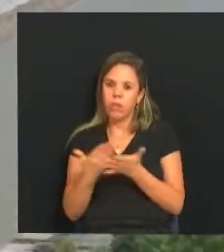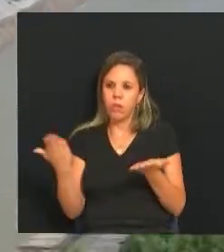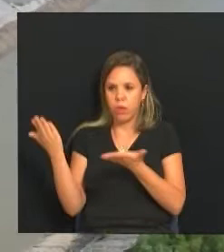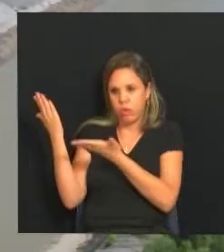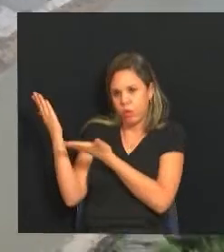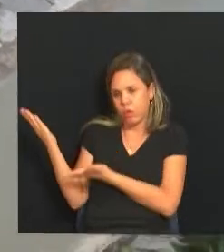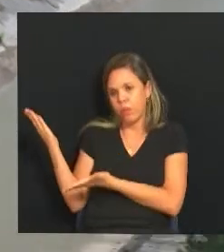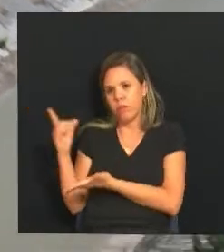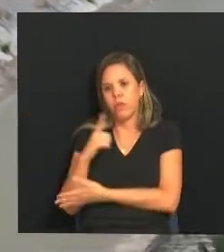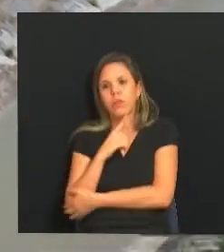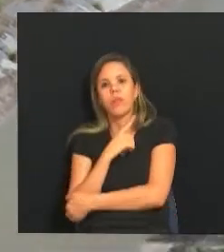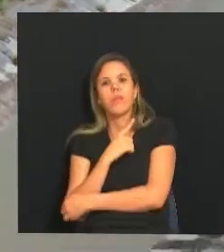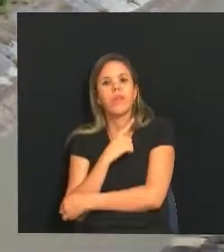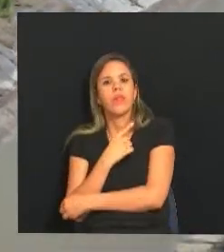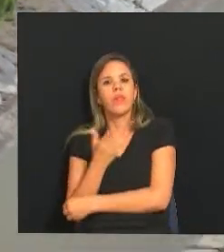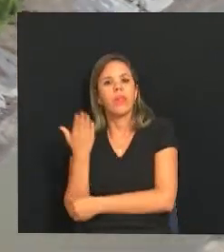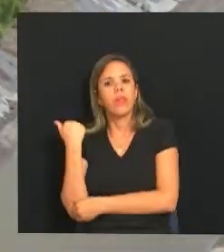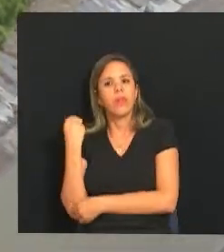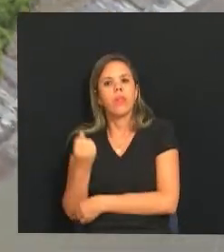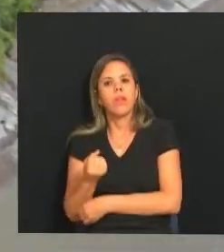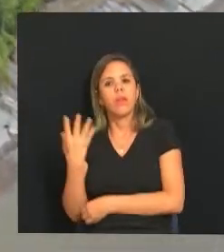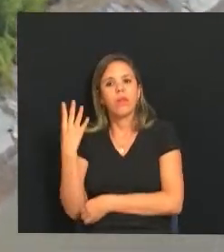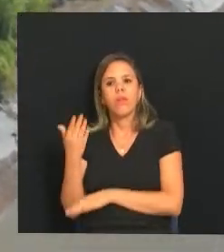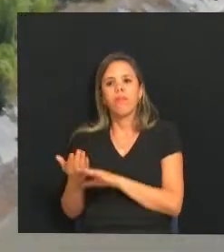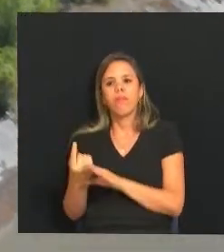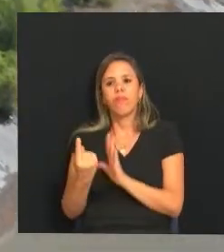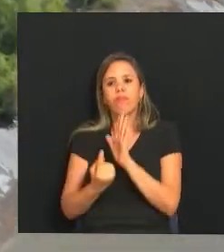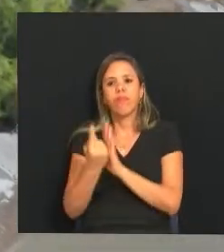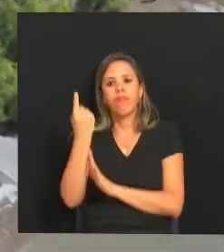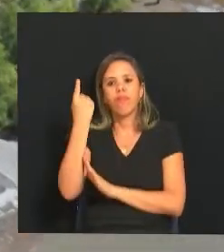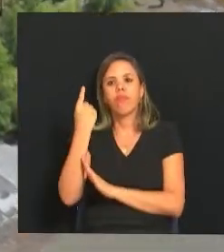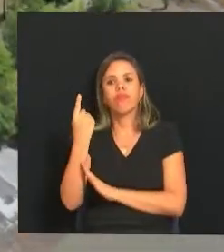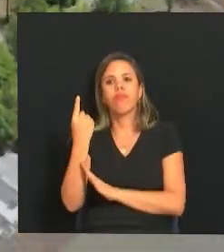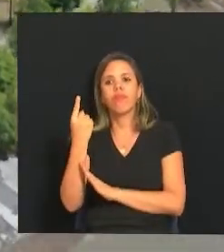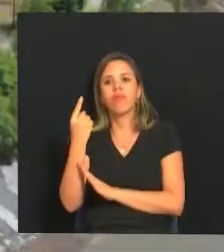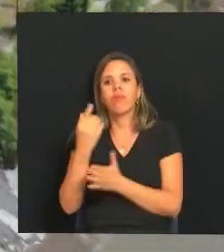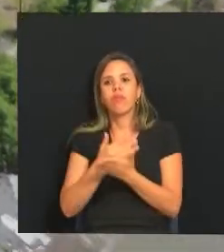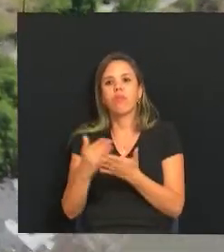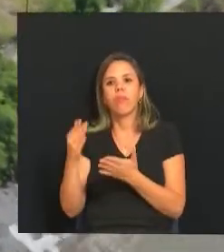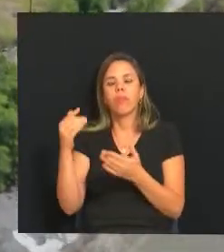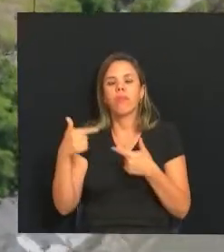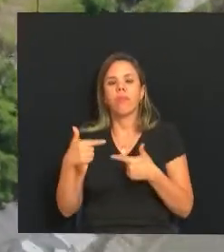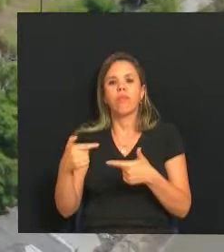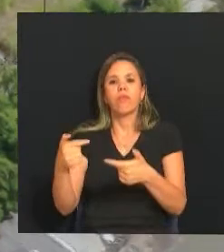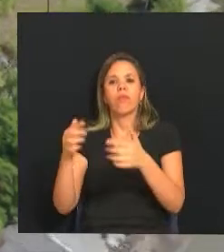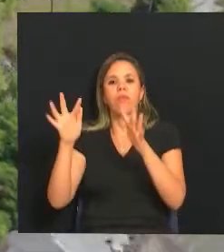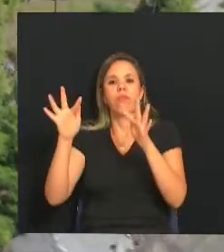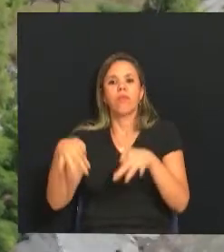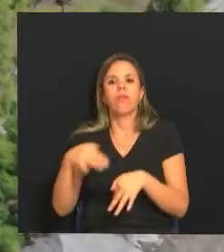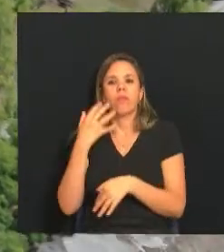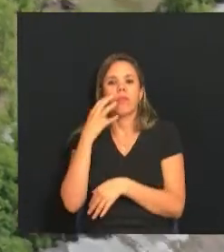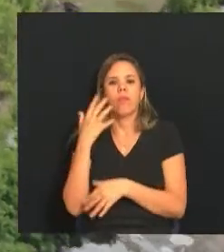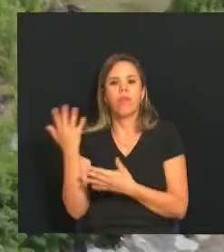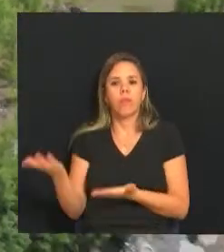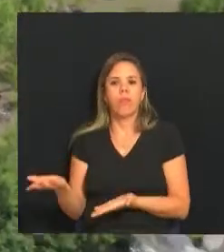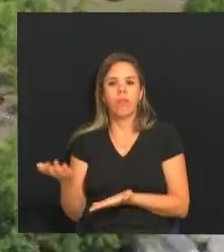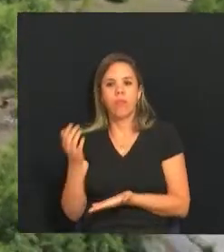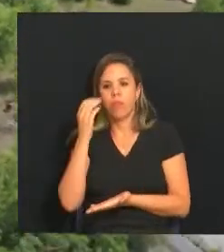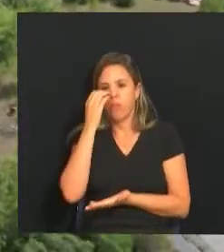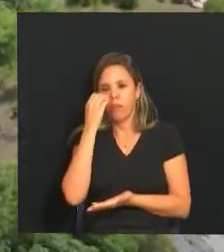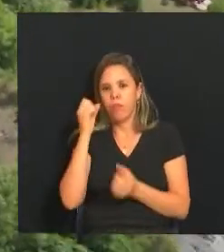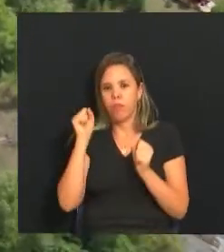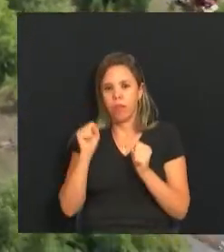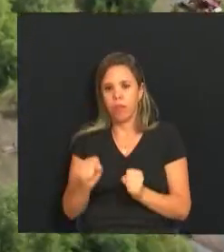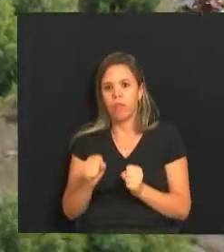que, inclusive, teve um índice elevadíssimo de radiação logo no início da guerra, né, no final de fevereiro. Ou seja, a